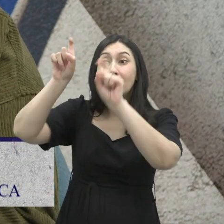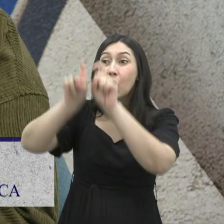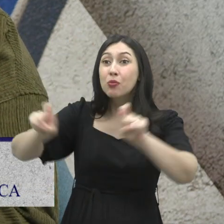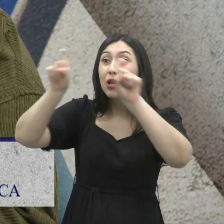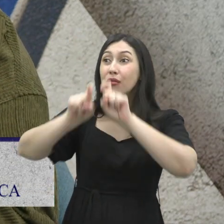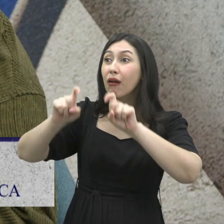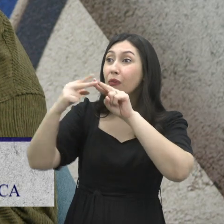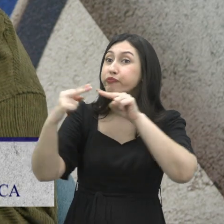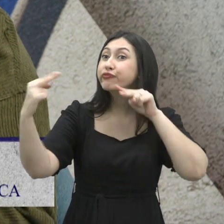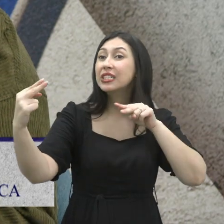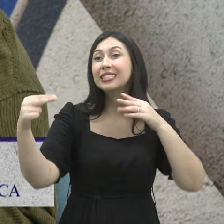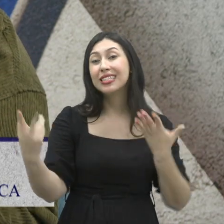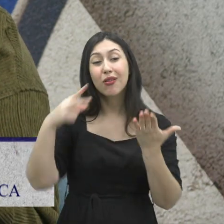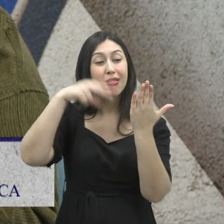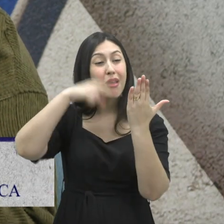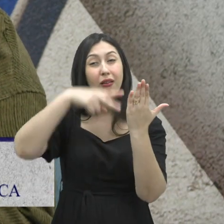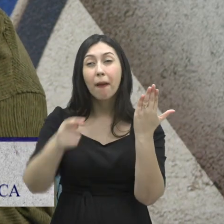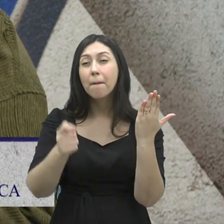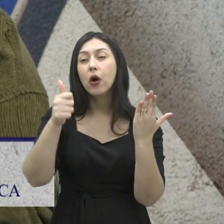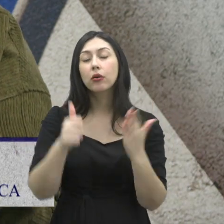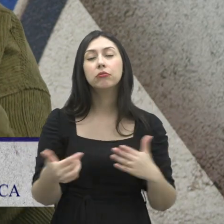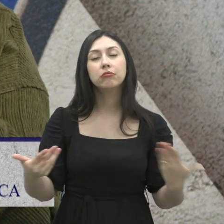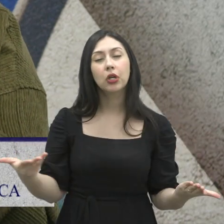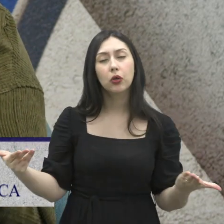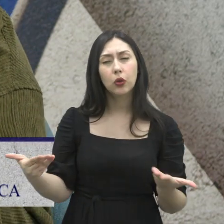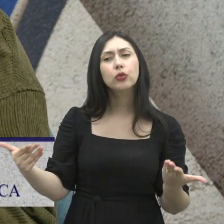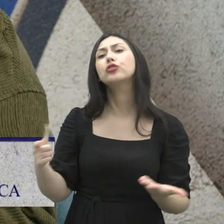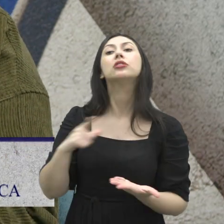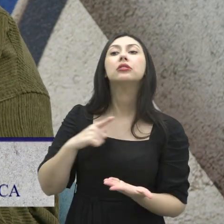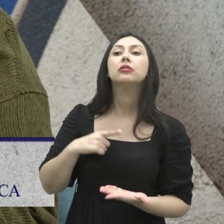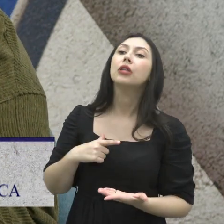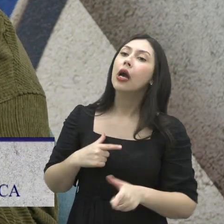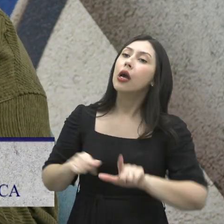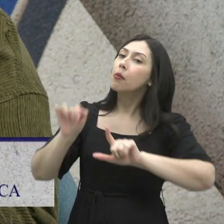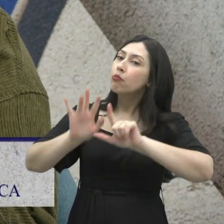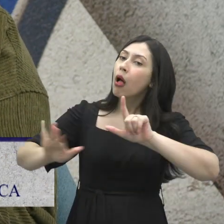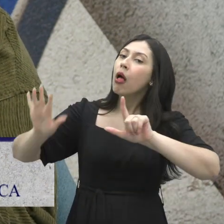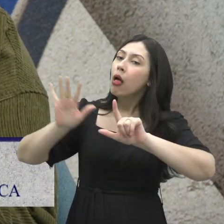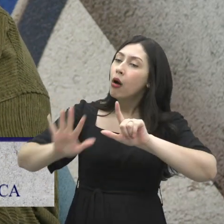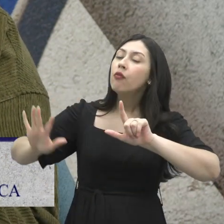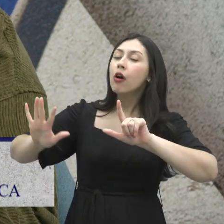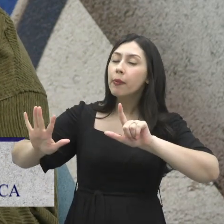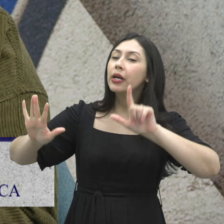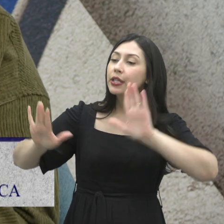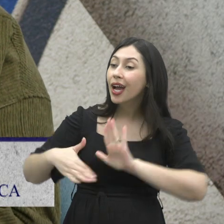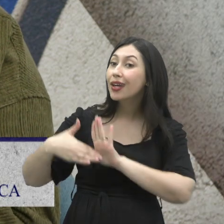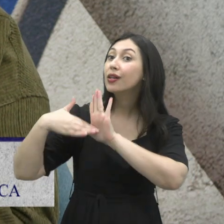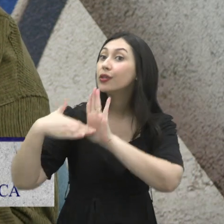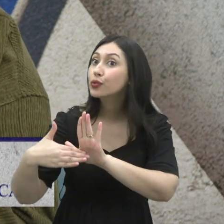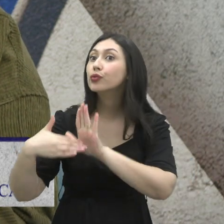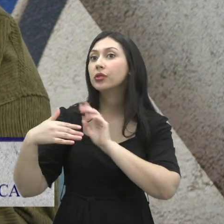essa questão da leitura. Mas existem plataformas hoje em dia que motiva a leitura neles, né? Projetos dentro